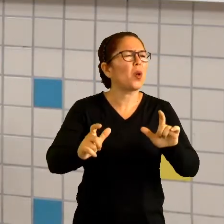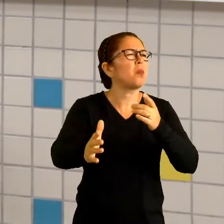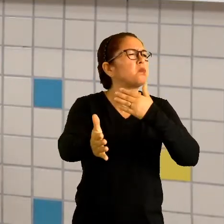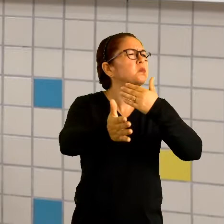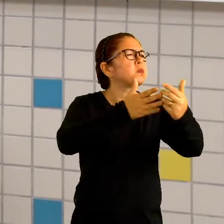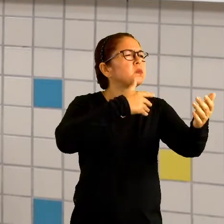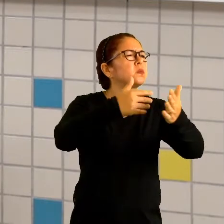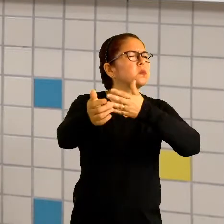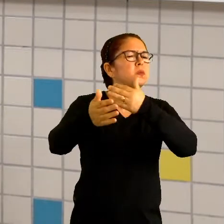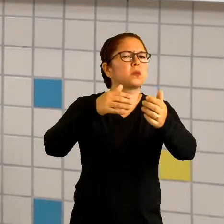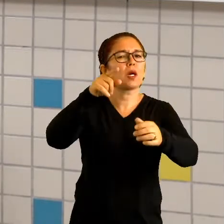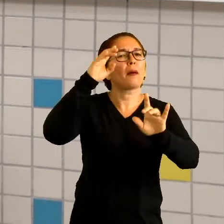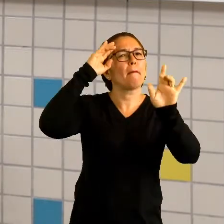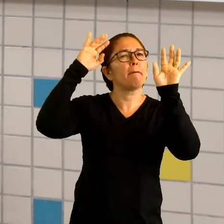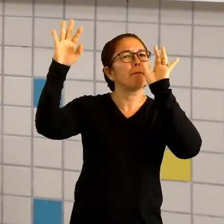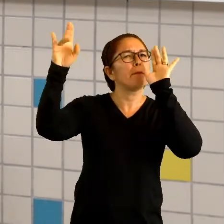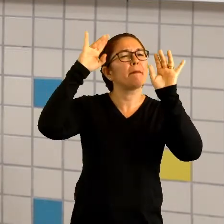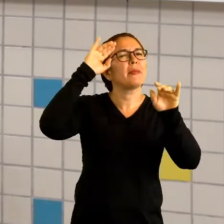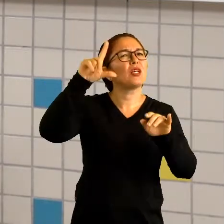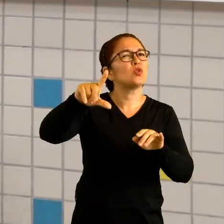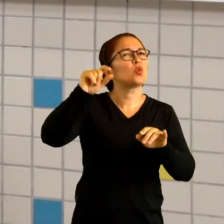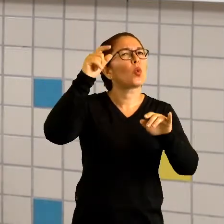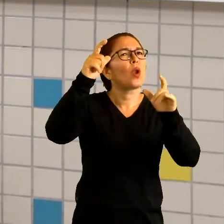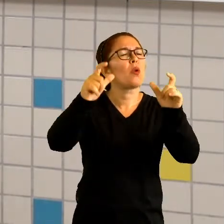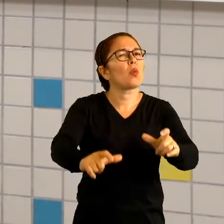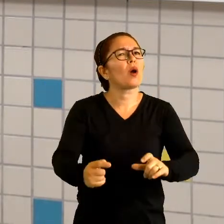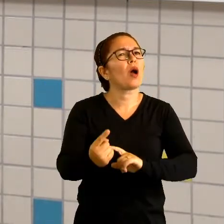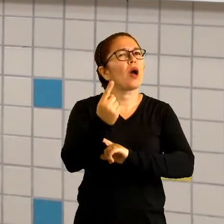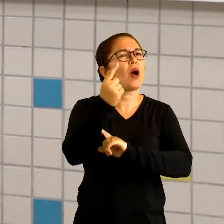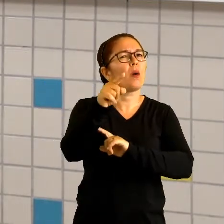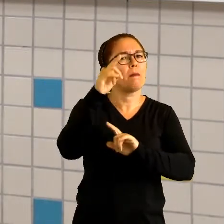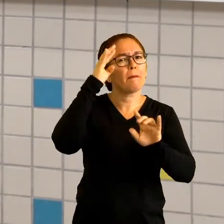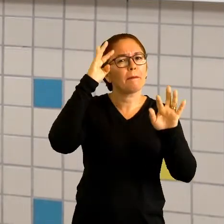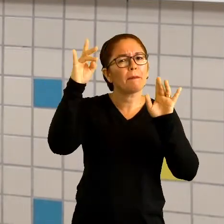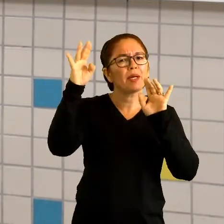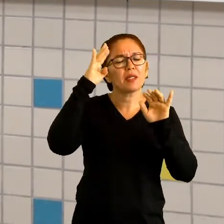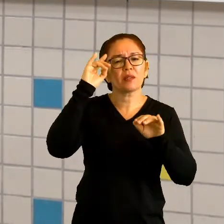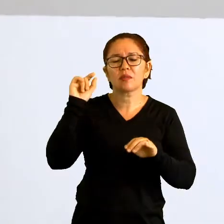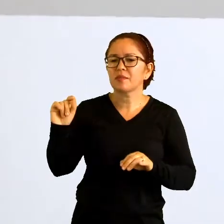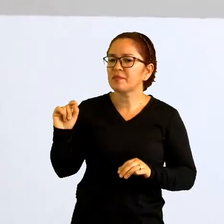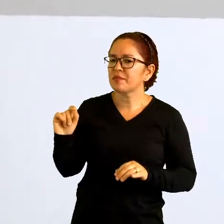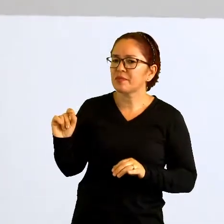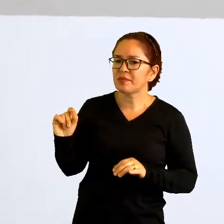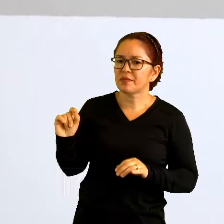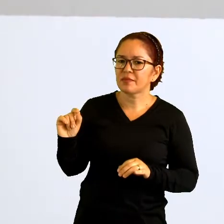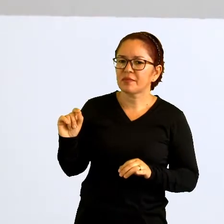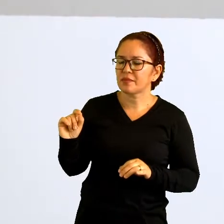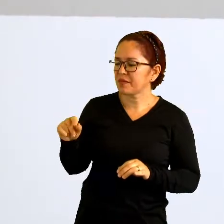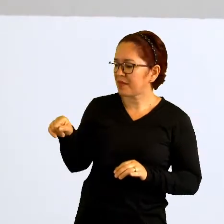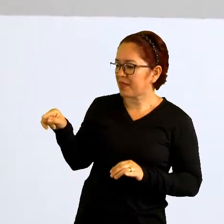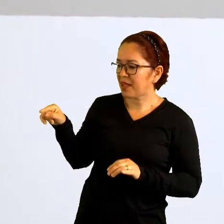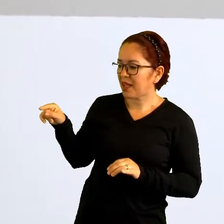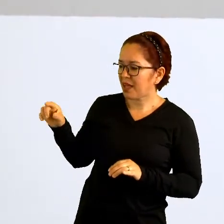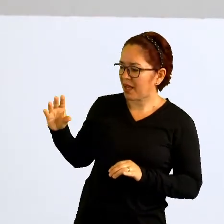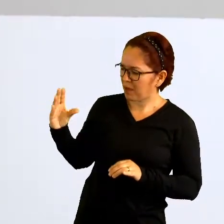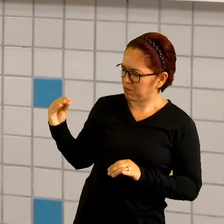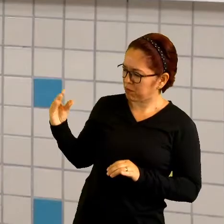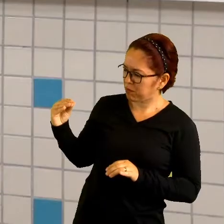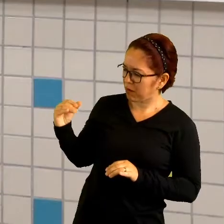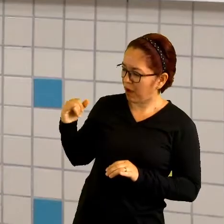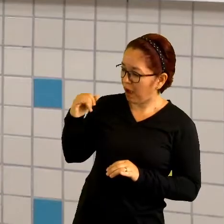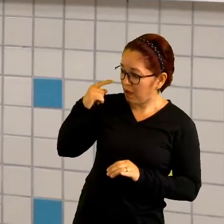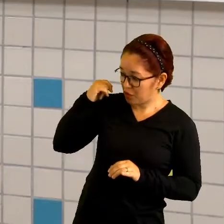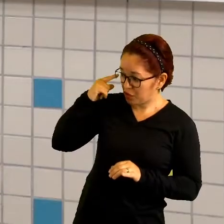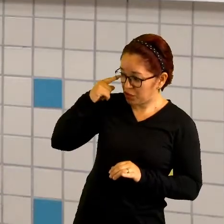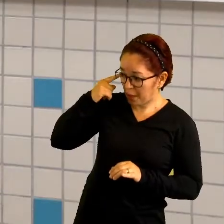pensar em qualquer lugar. Pensaram em um lugar? Qual lugar você pensou, Fava? Japão! Agora